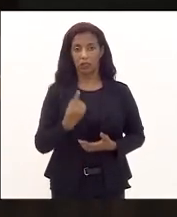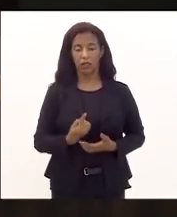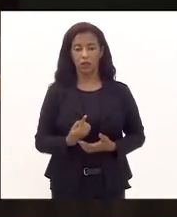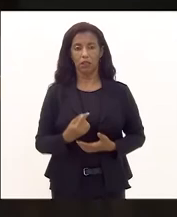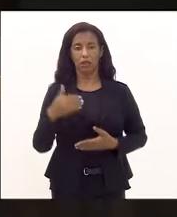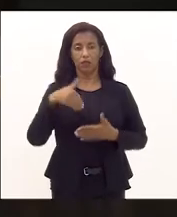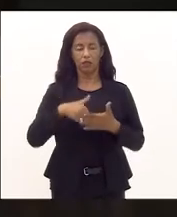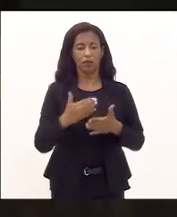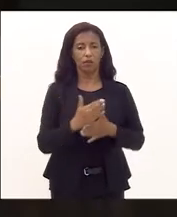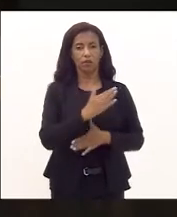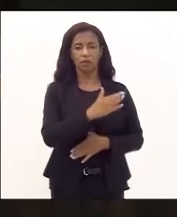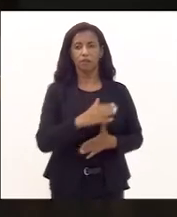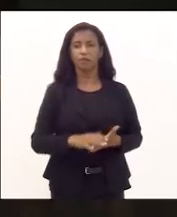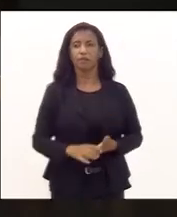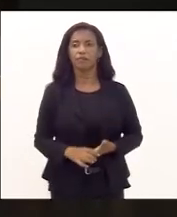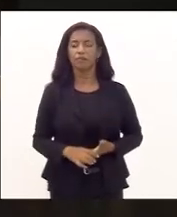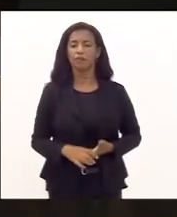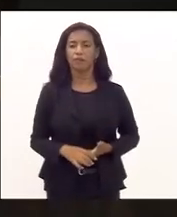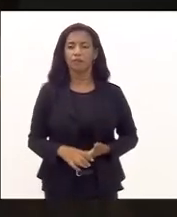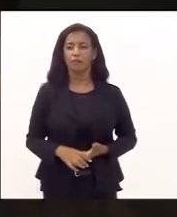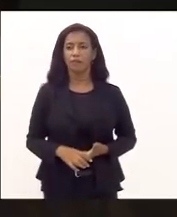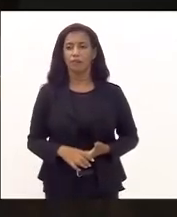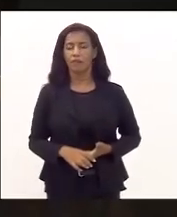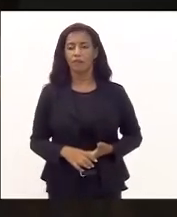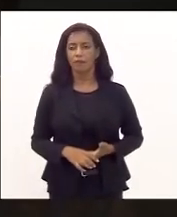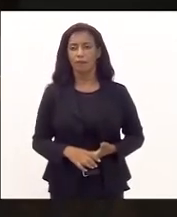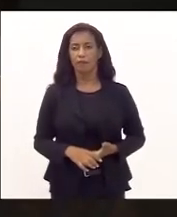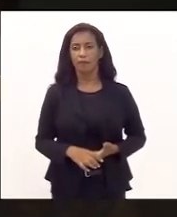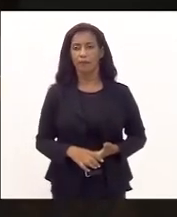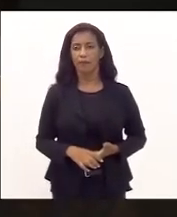em votação, aprovado.